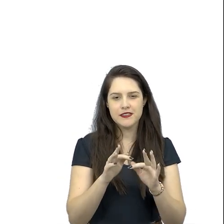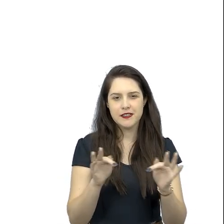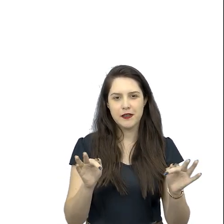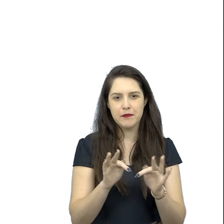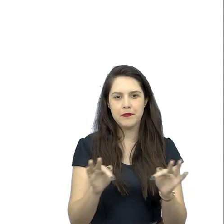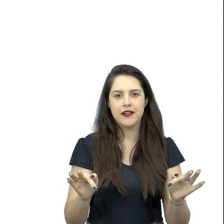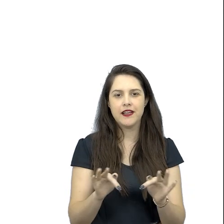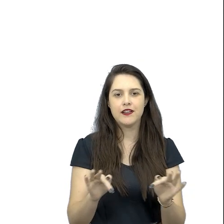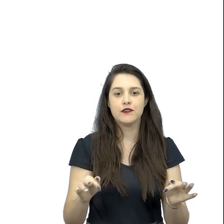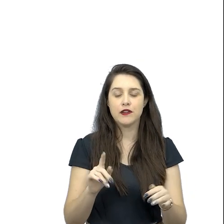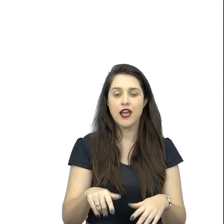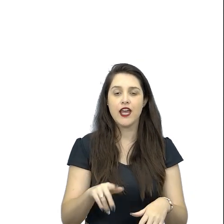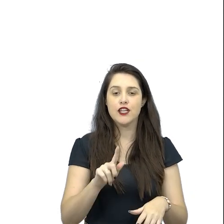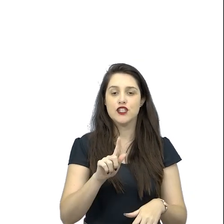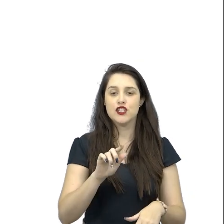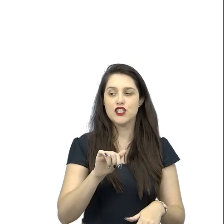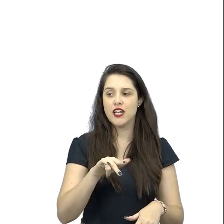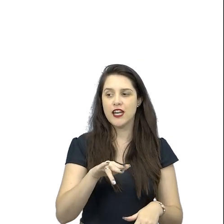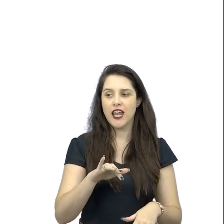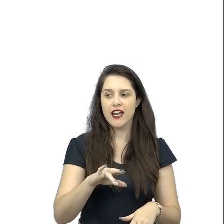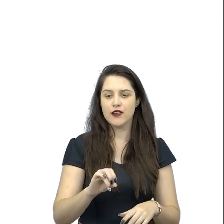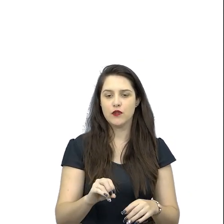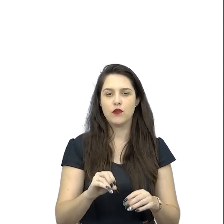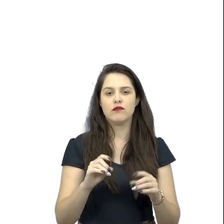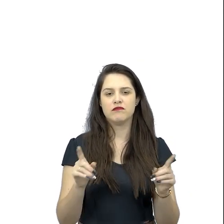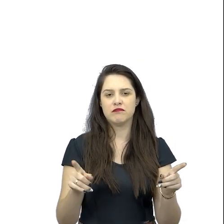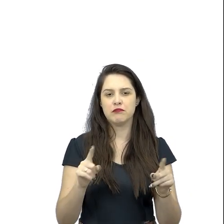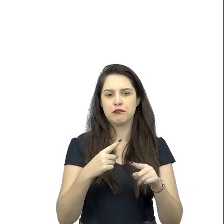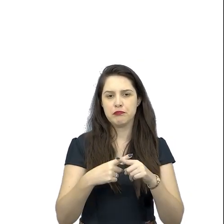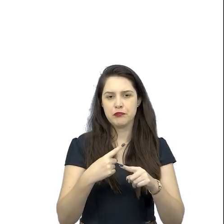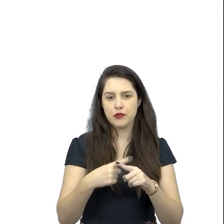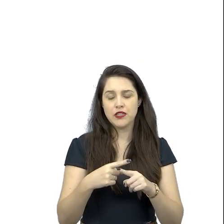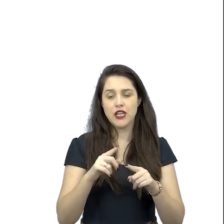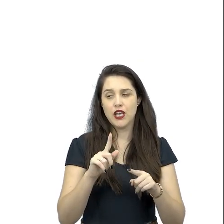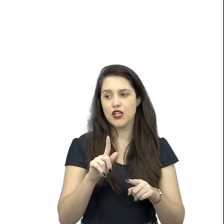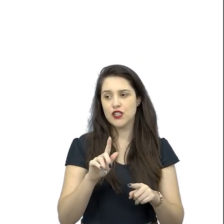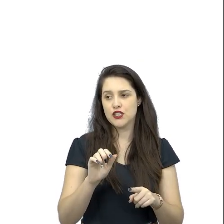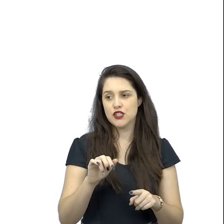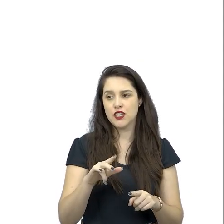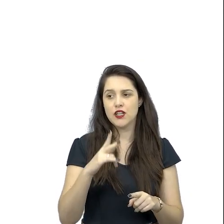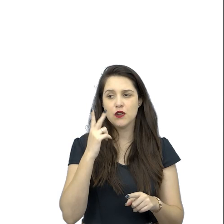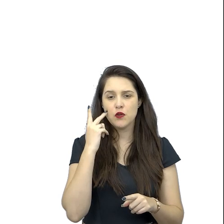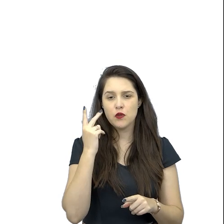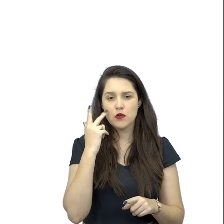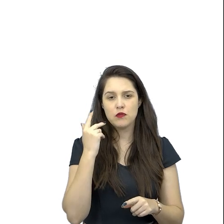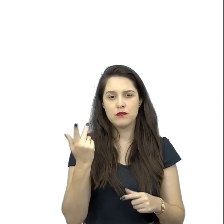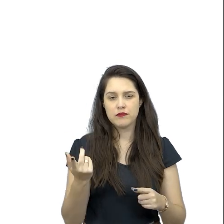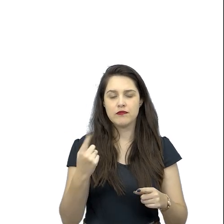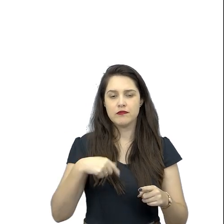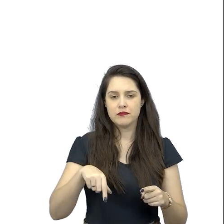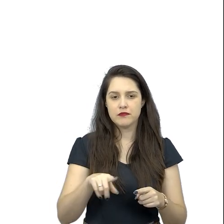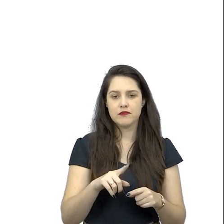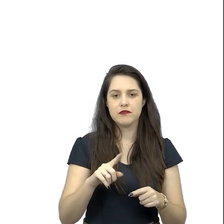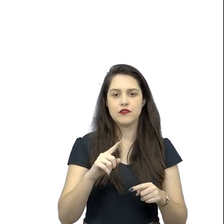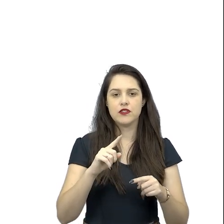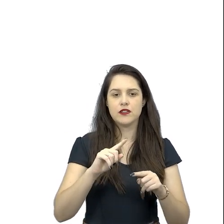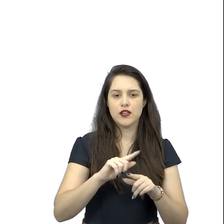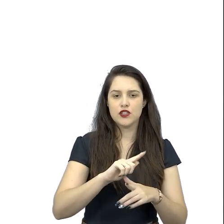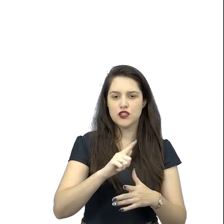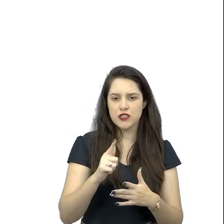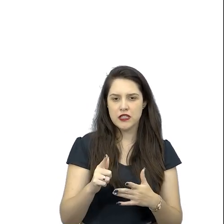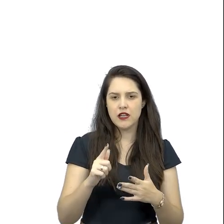mas genérica não vale a pena, né? Porque genérico não é bacana, não aqui, né? Não nesse